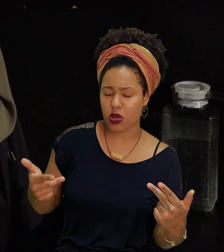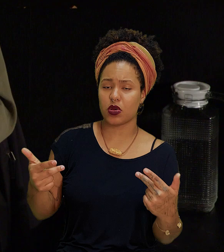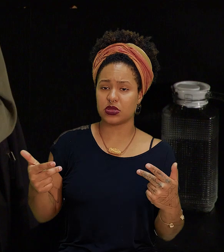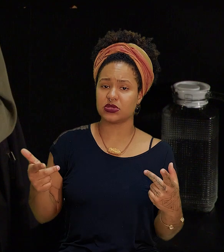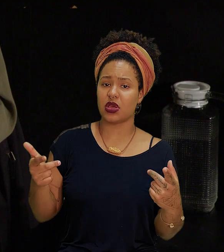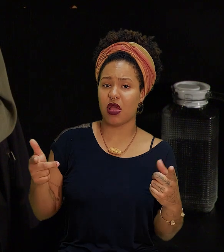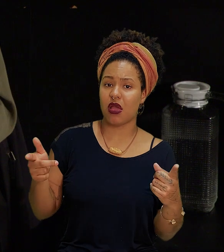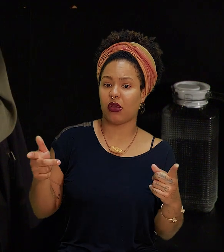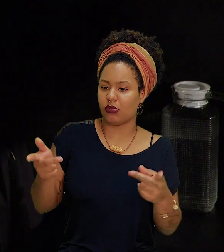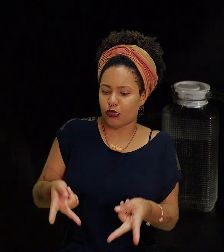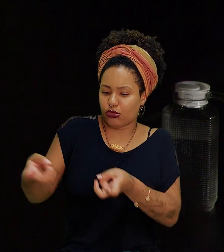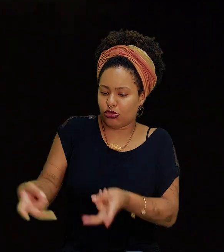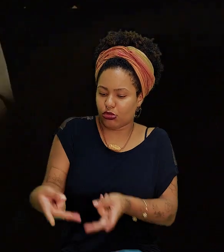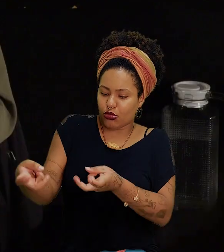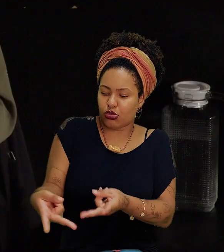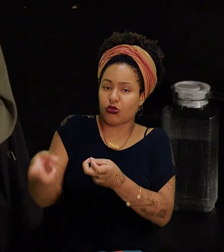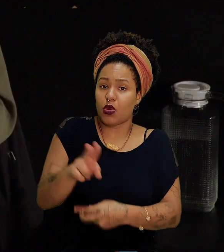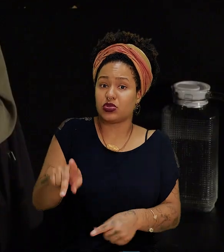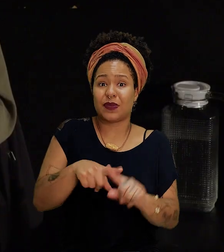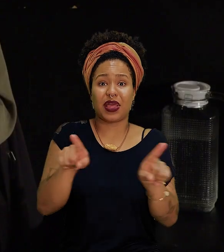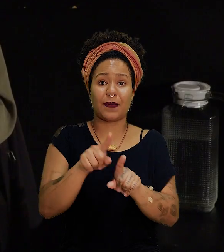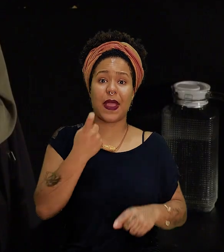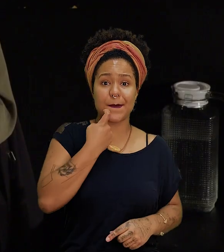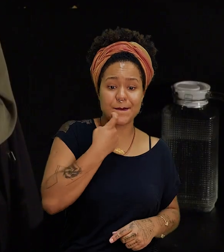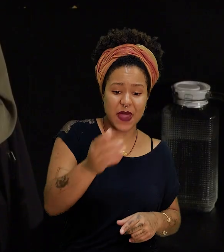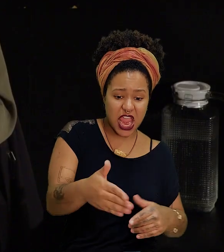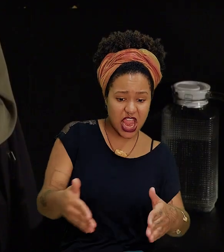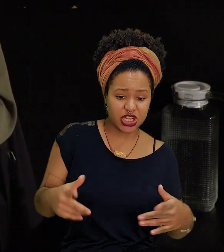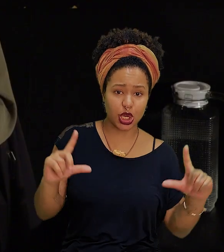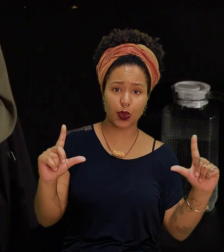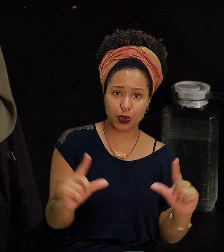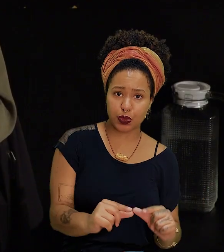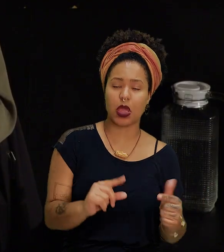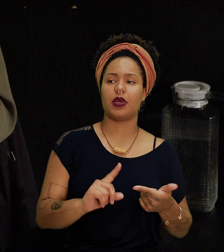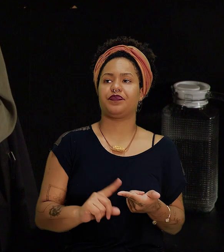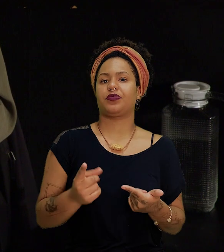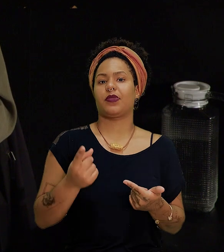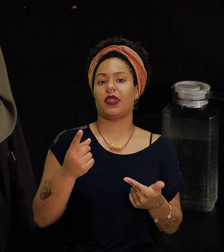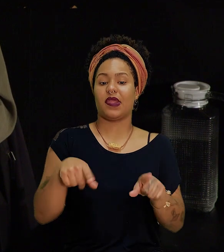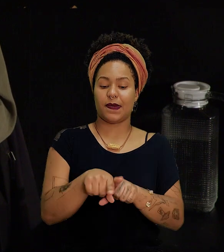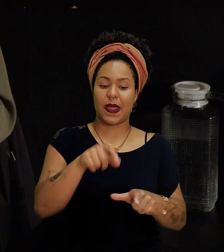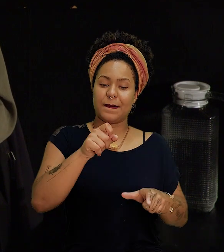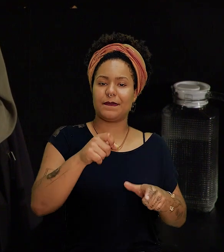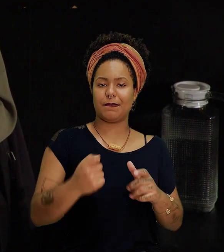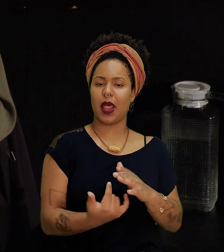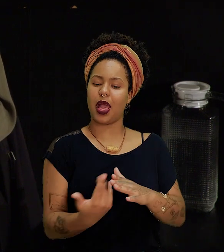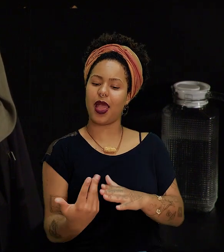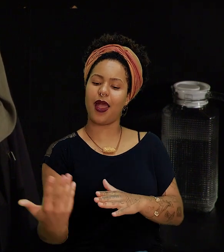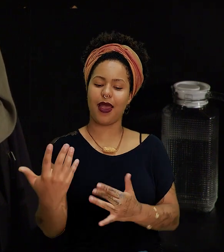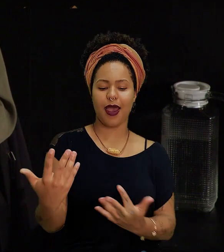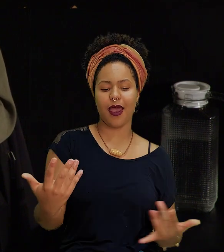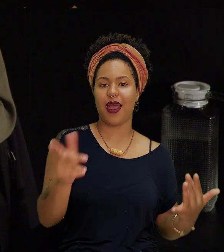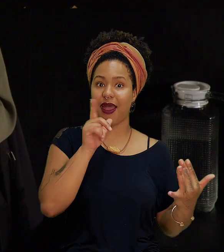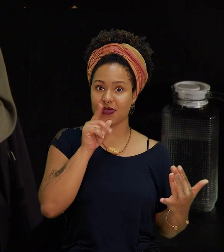também, né, a redução de peixes, a redução de plantas